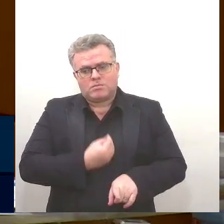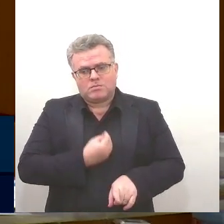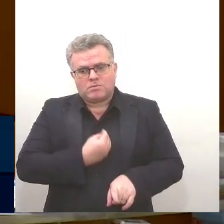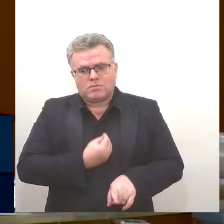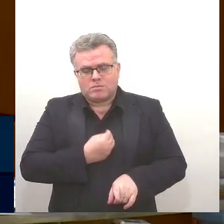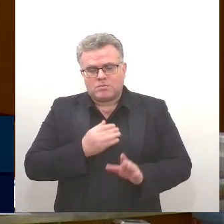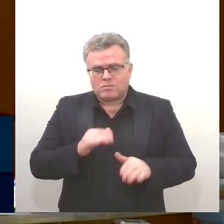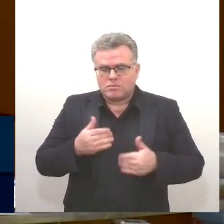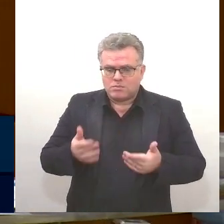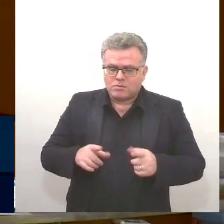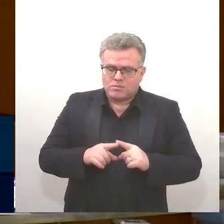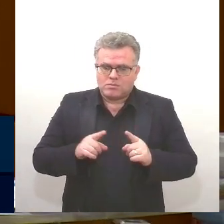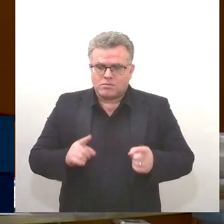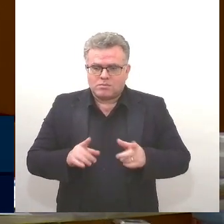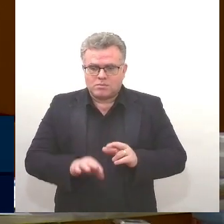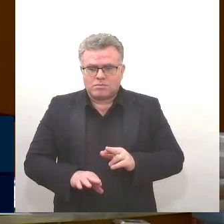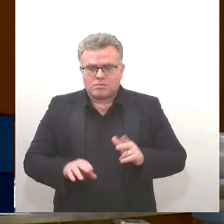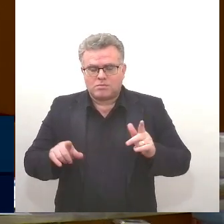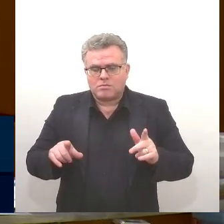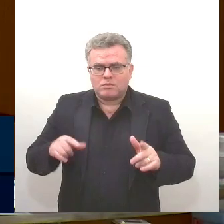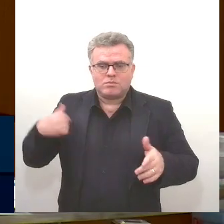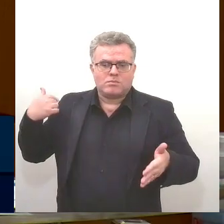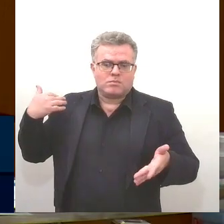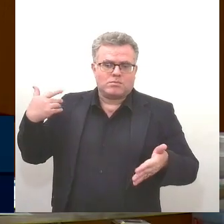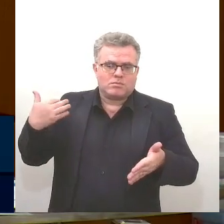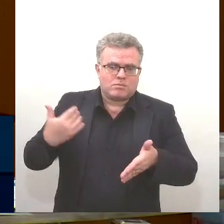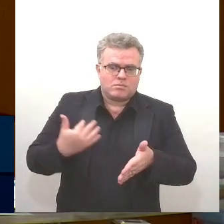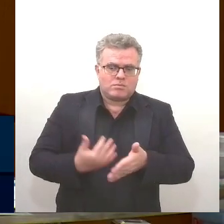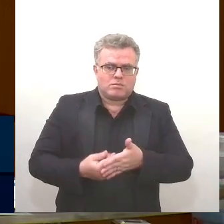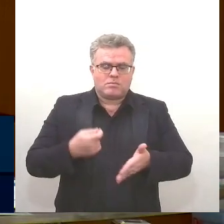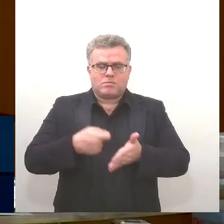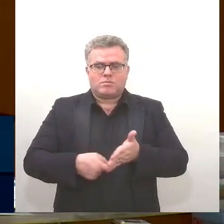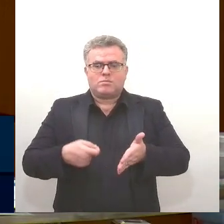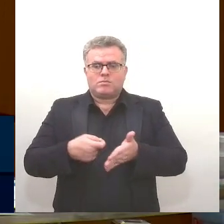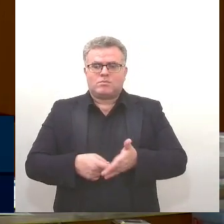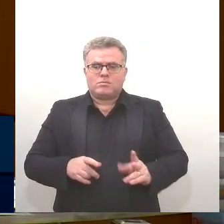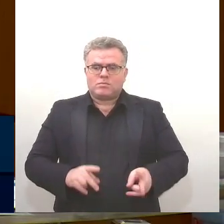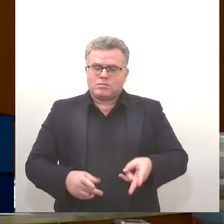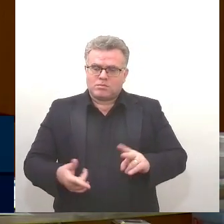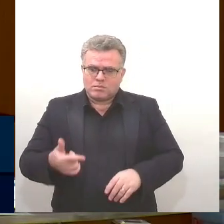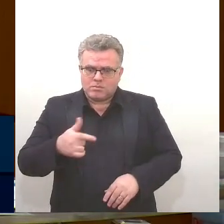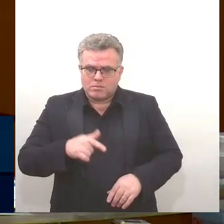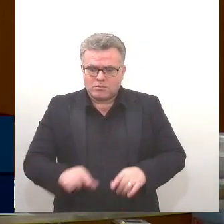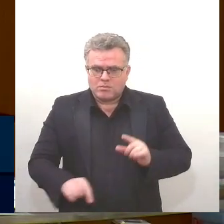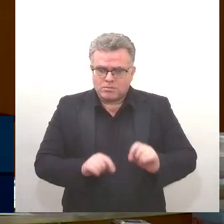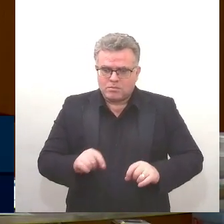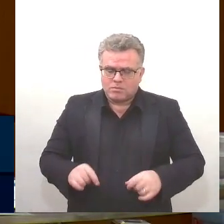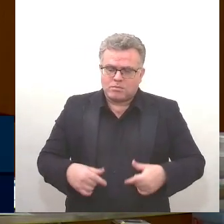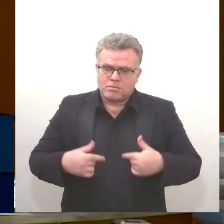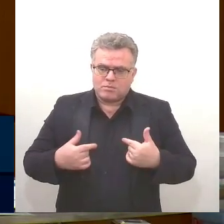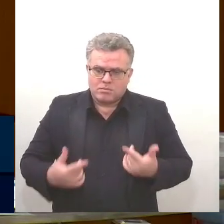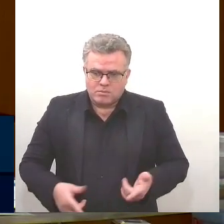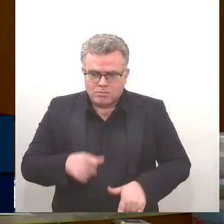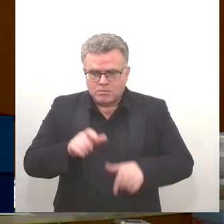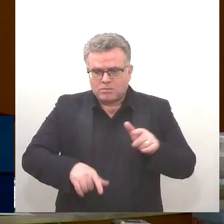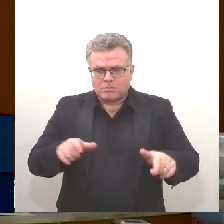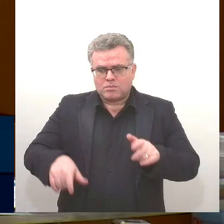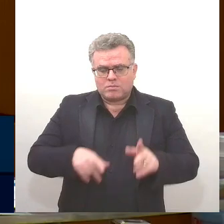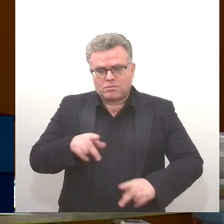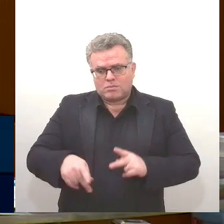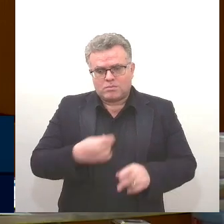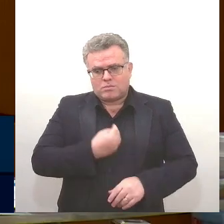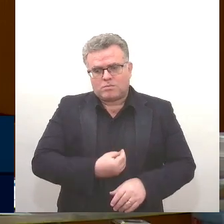luta histórica né da de retomada né dos povos originários as terras que